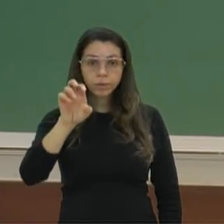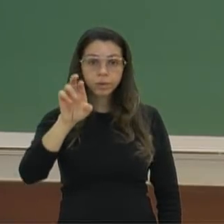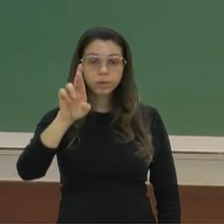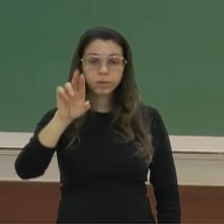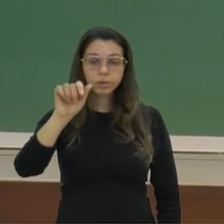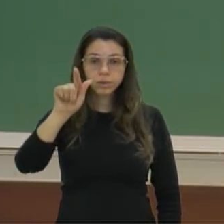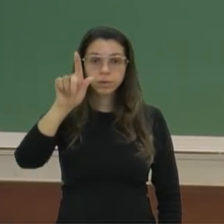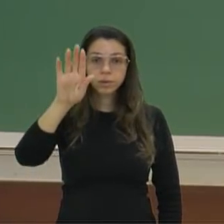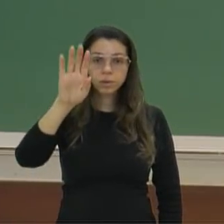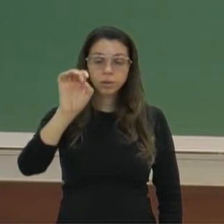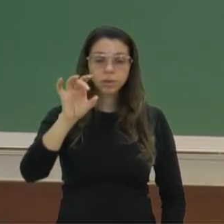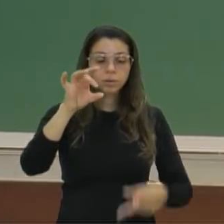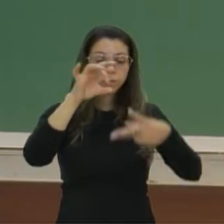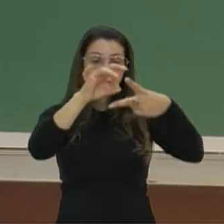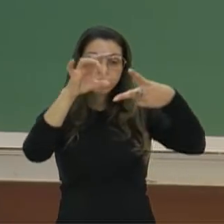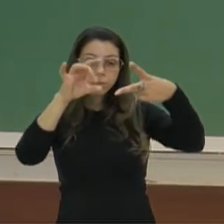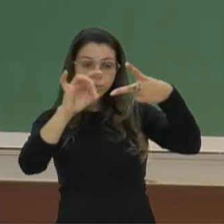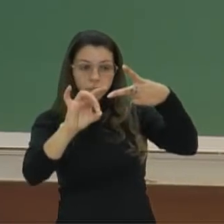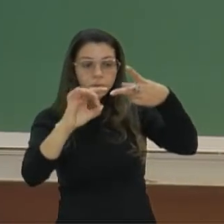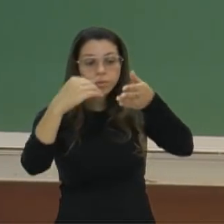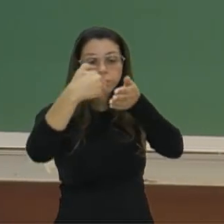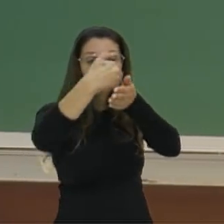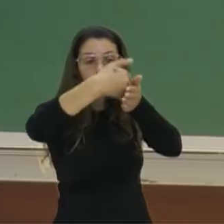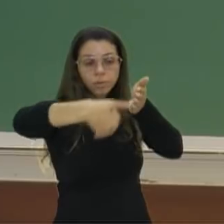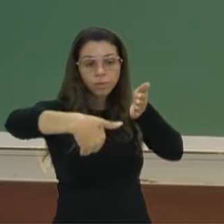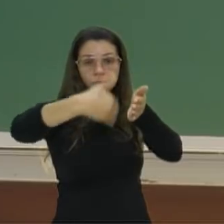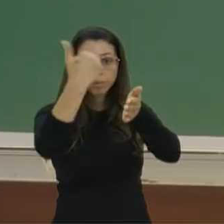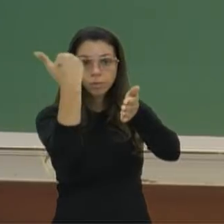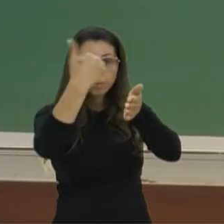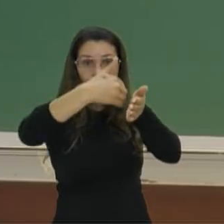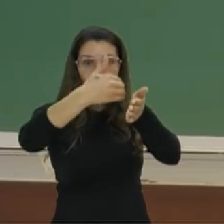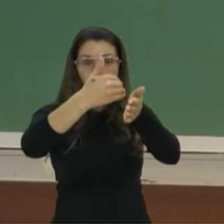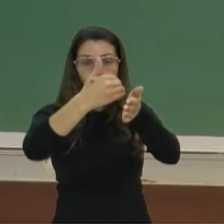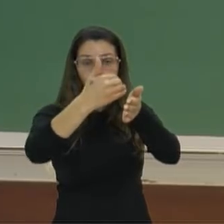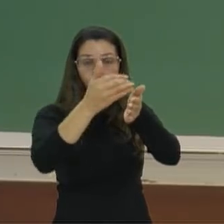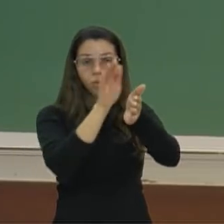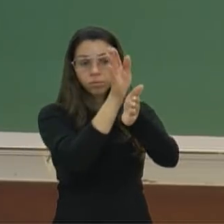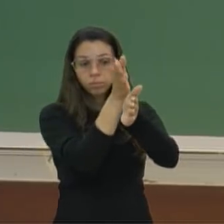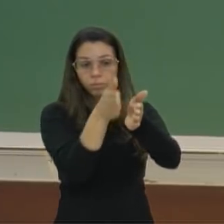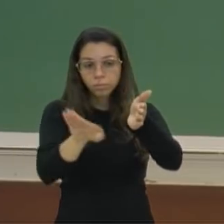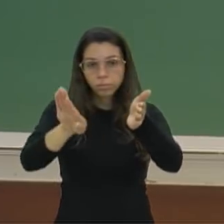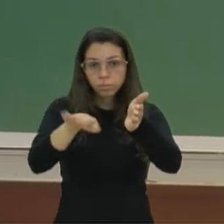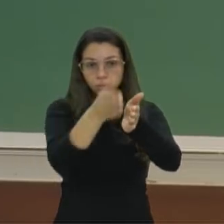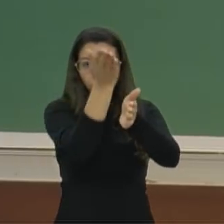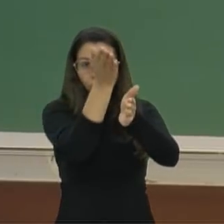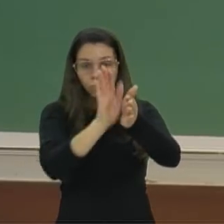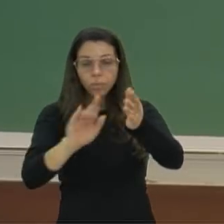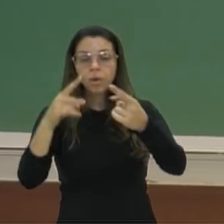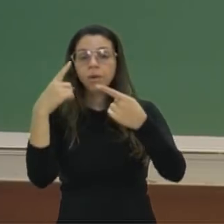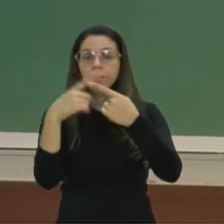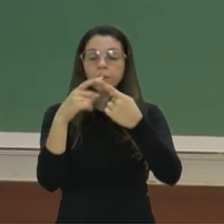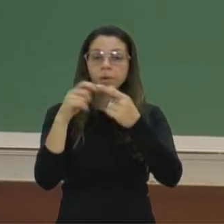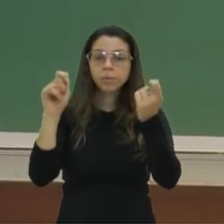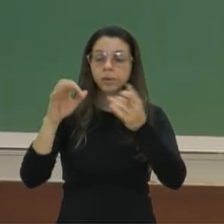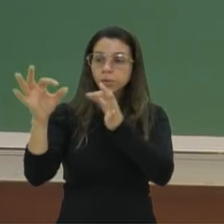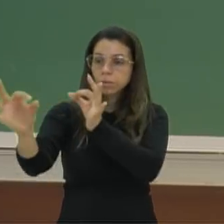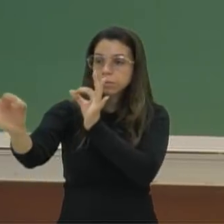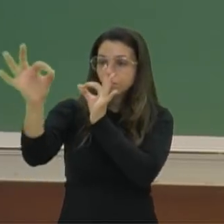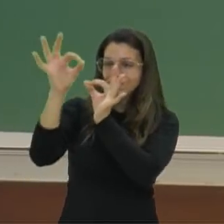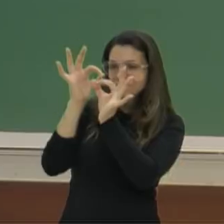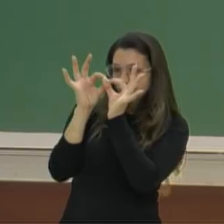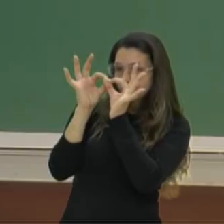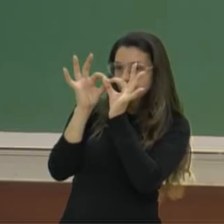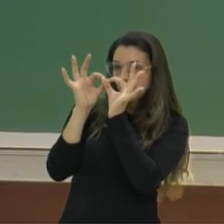esféricas, mas cada uma é voltada para um distúrbio específico, porque eu tenho que trazer essa imagem para a